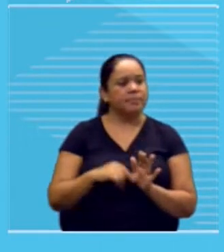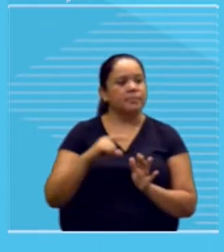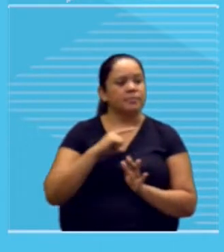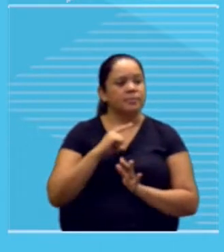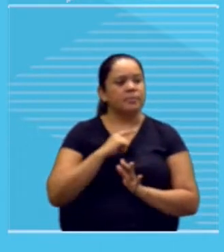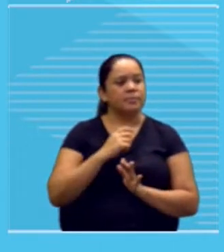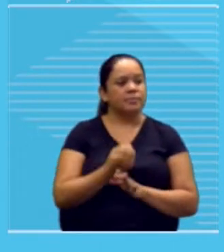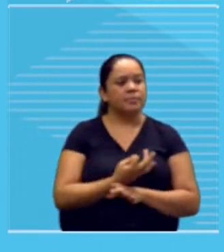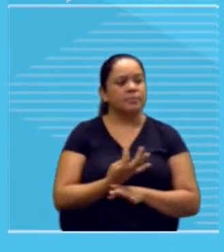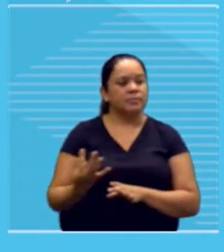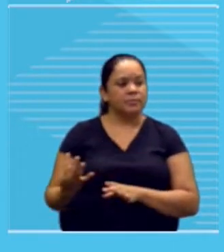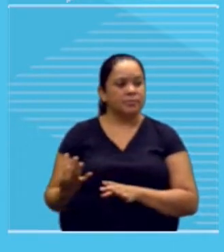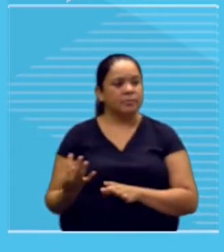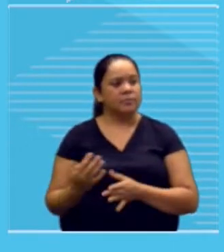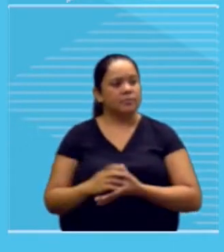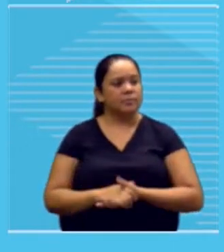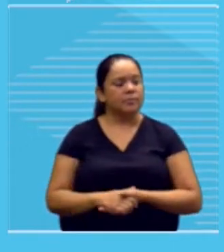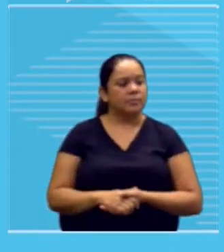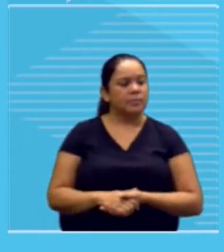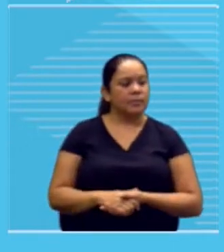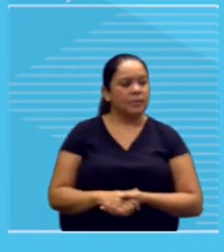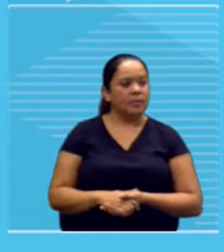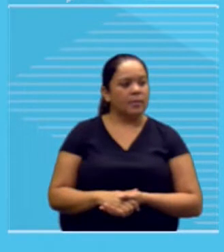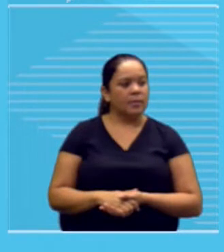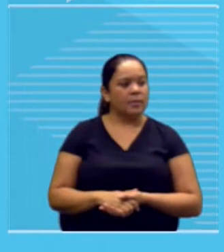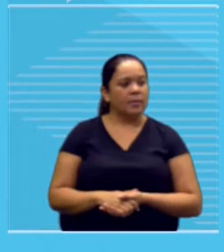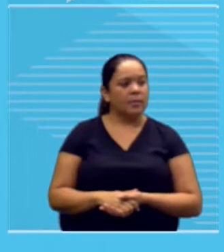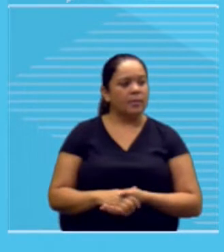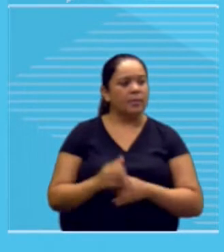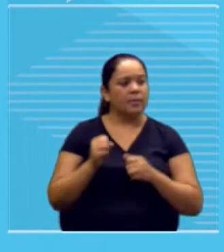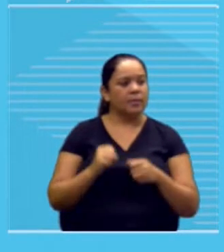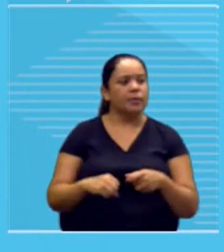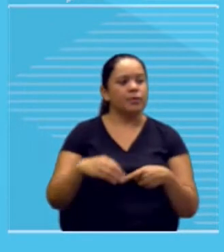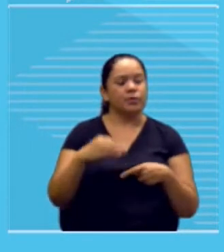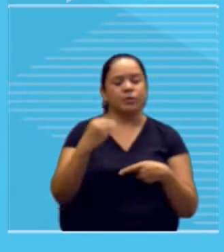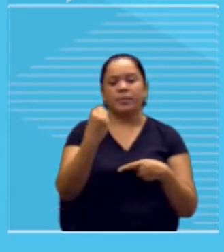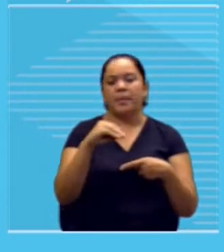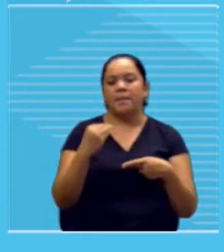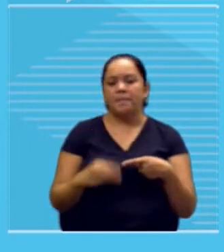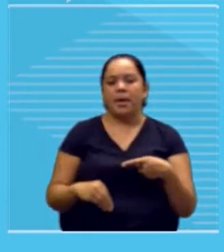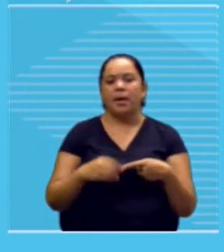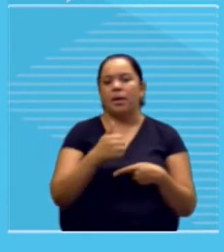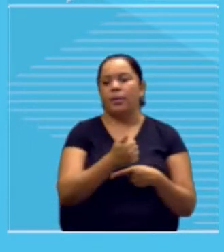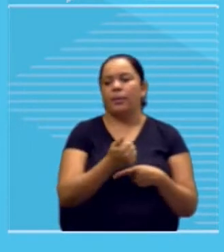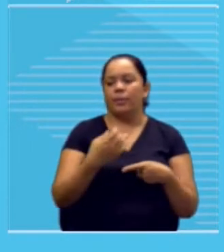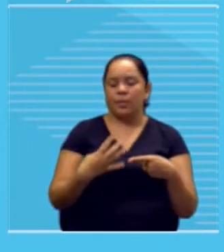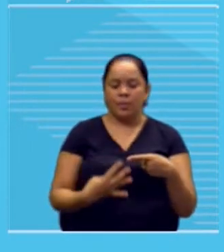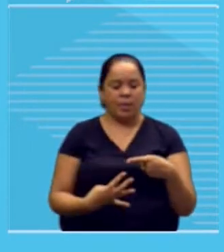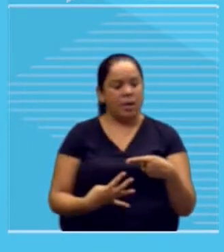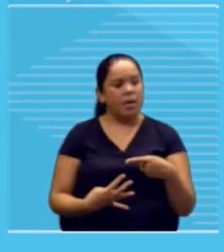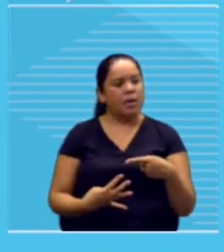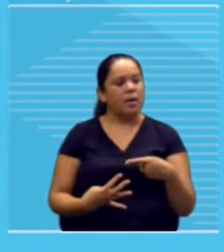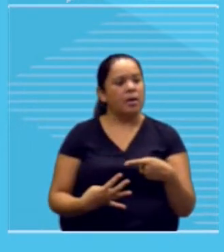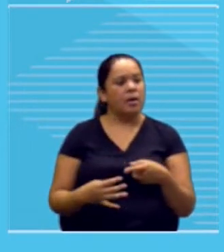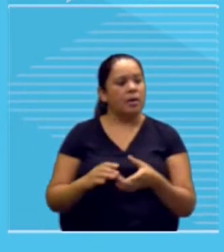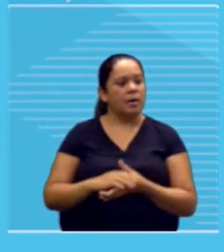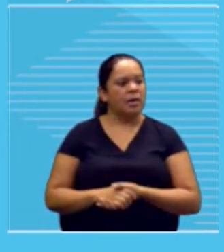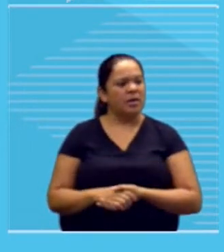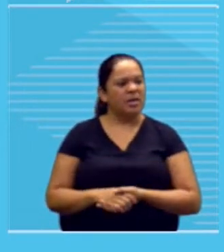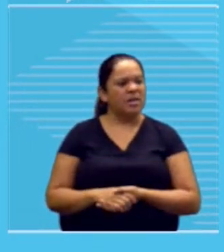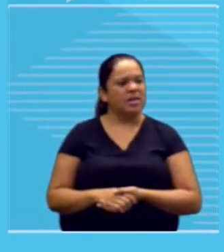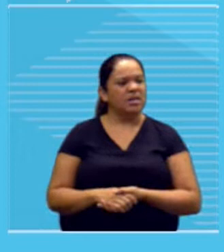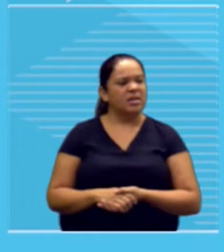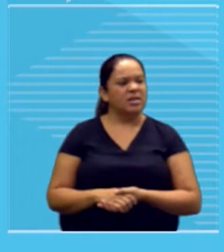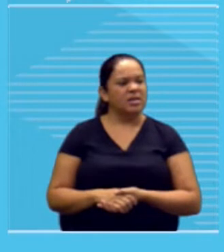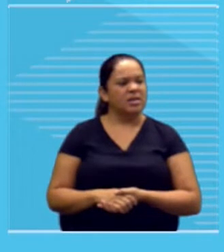e ingrediente Olha só você vai ter um quarto um quarto aqui pessoal apareceu o que é isso não